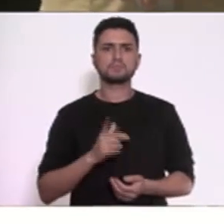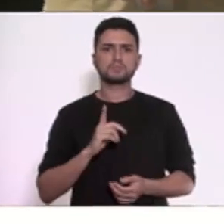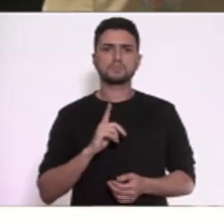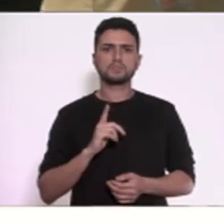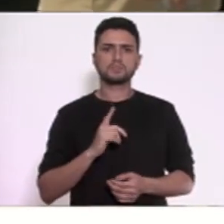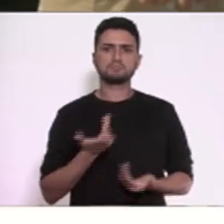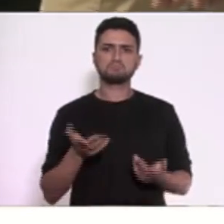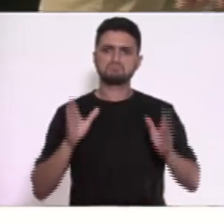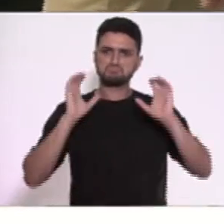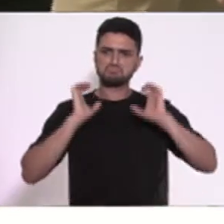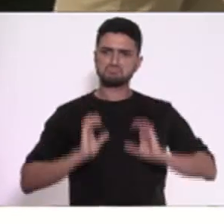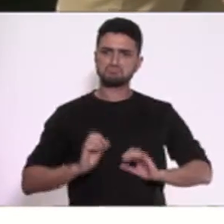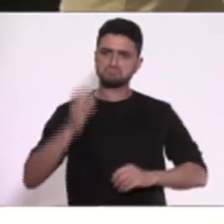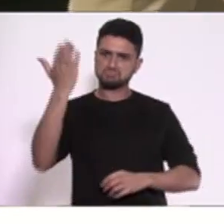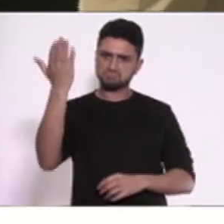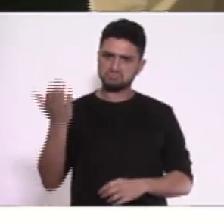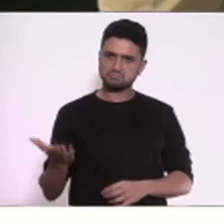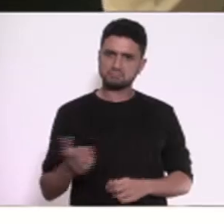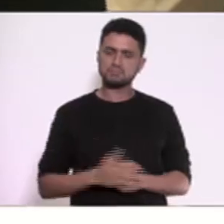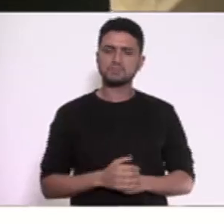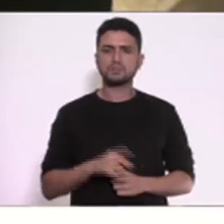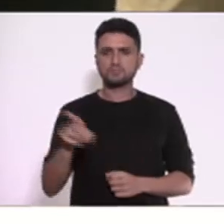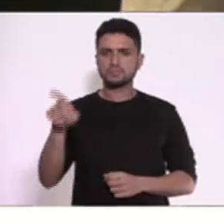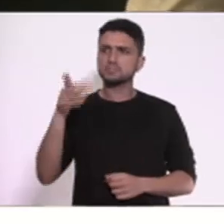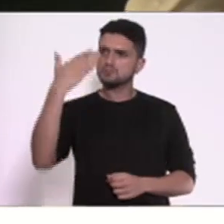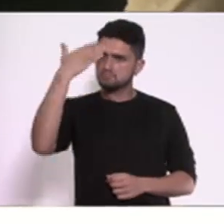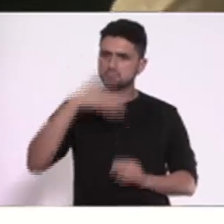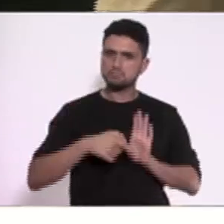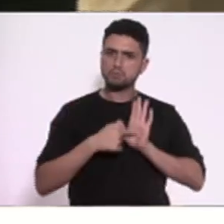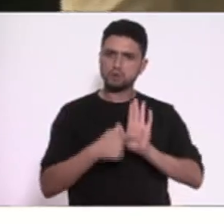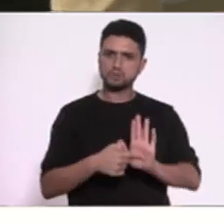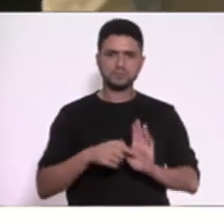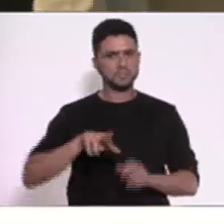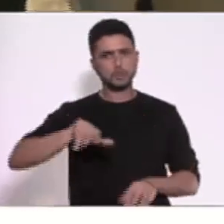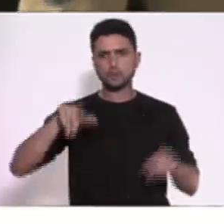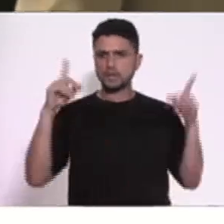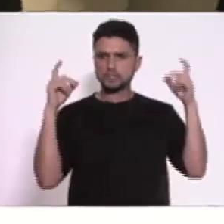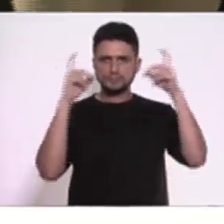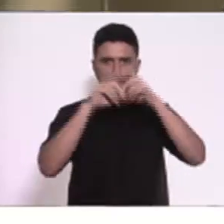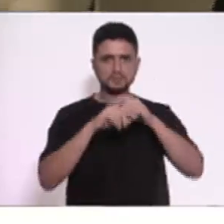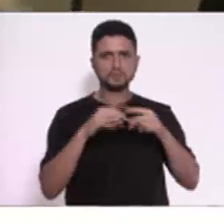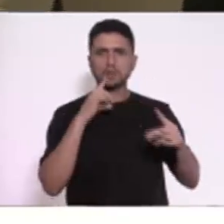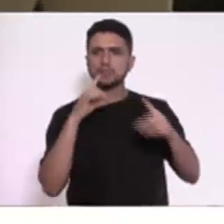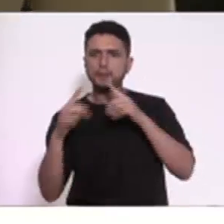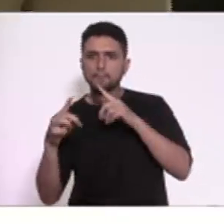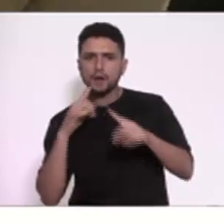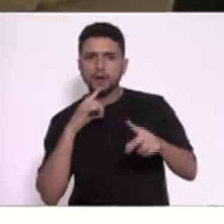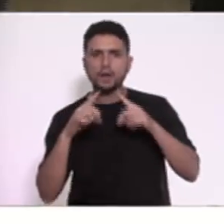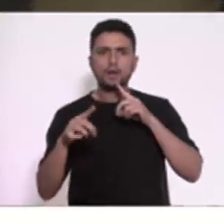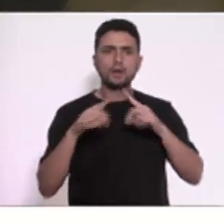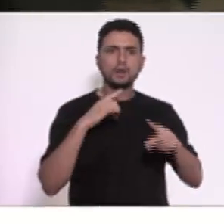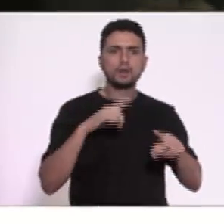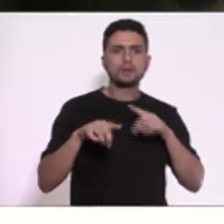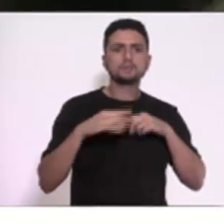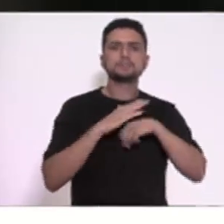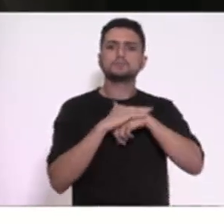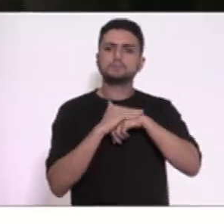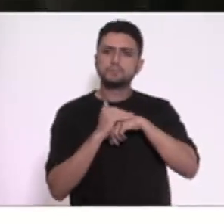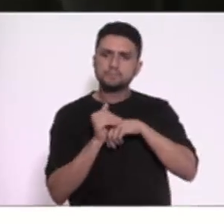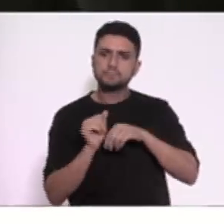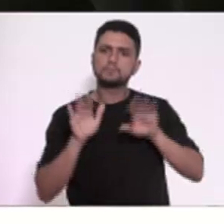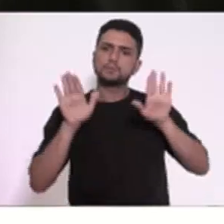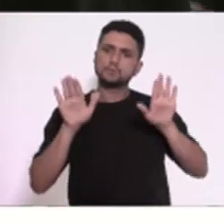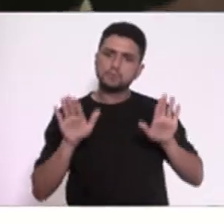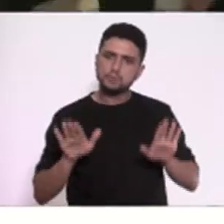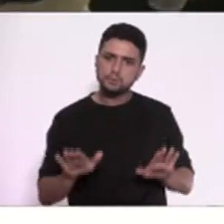não é difícil trazer um debate qualitativo e que totalmente desprovido de agressões e xingamentos.